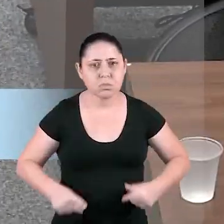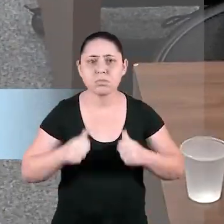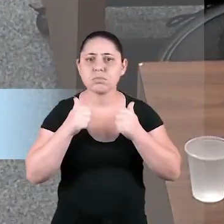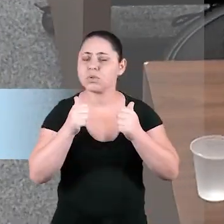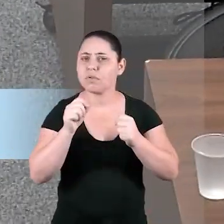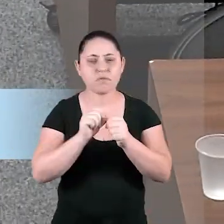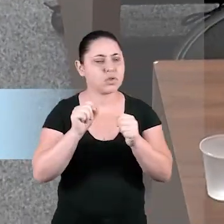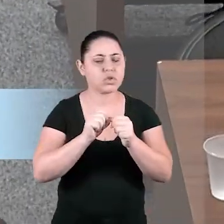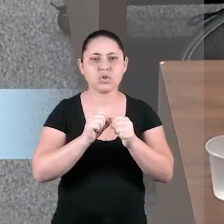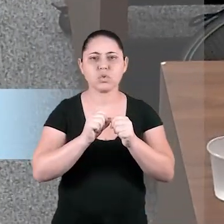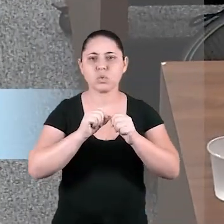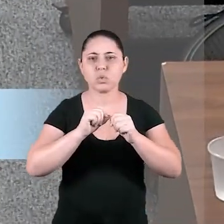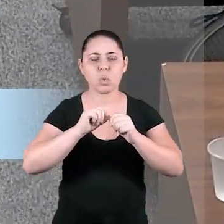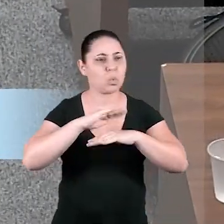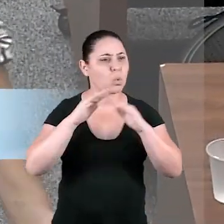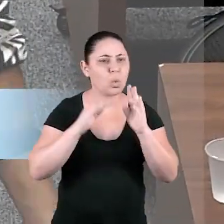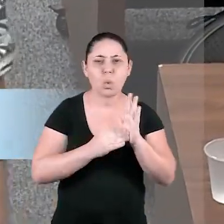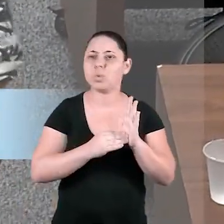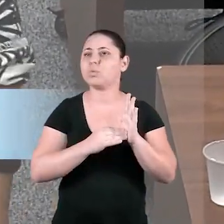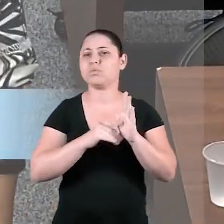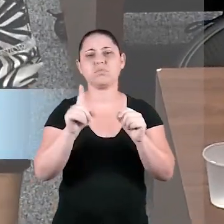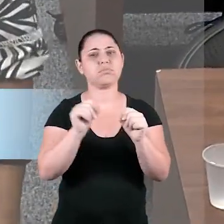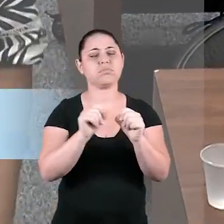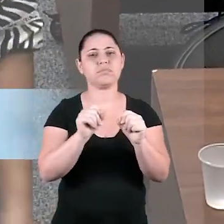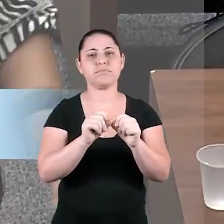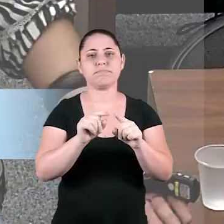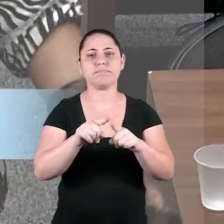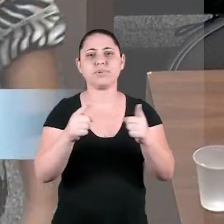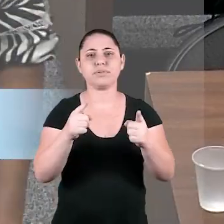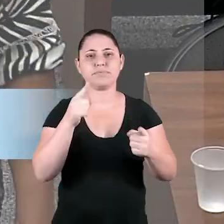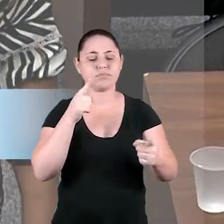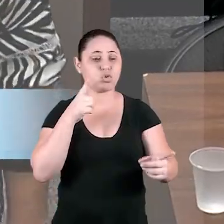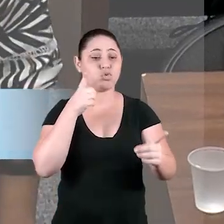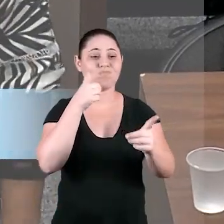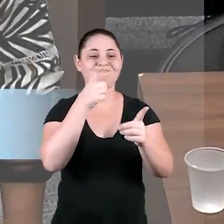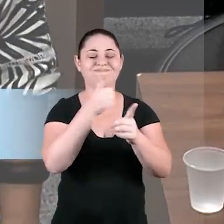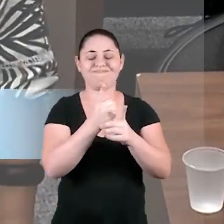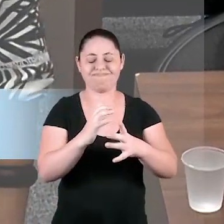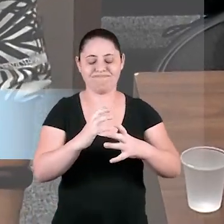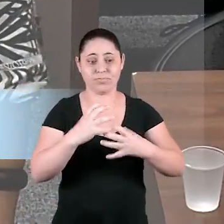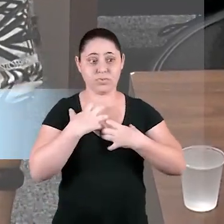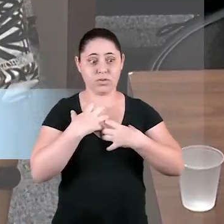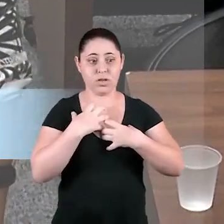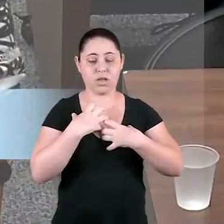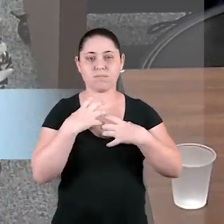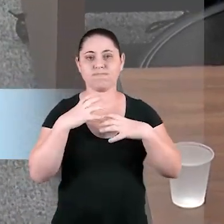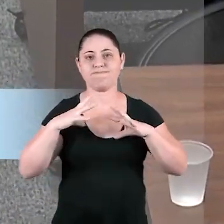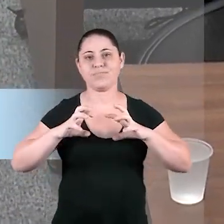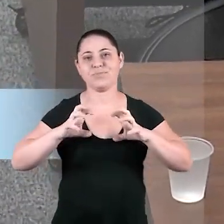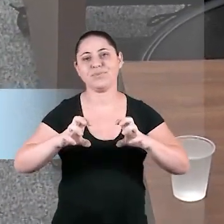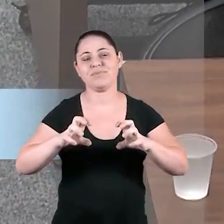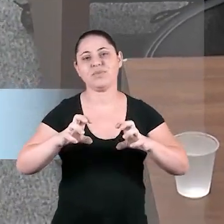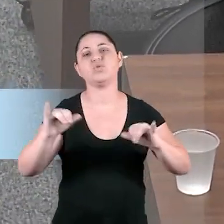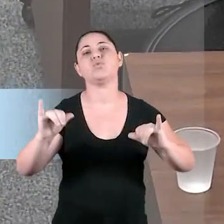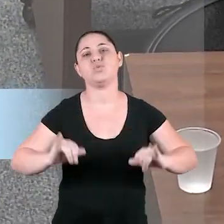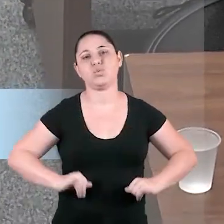fazendo todas as atividades que ela sempre fez, não mudou nada. Ela recebeu o diagnóstico. Ela está em sofrimento? Sim, ela já